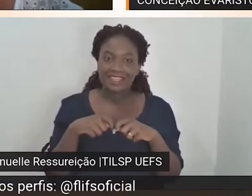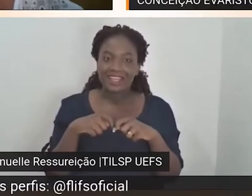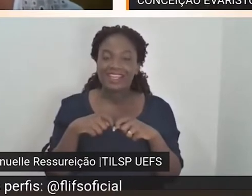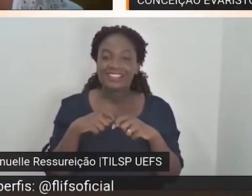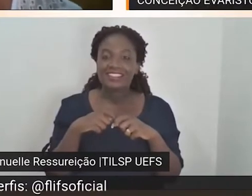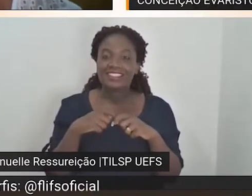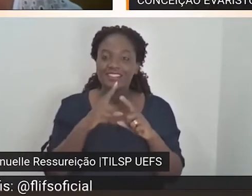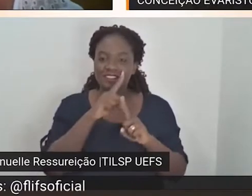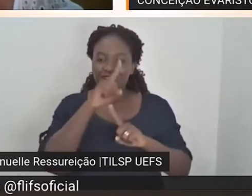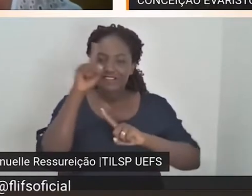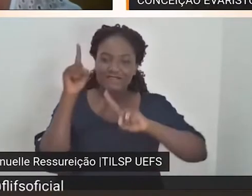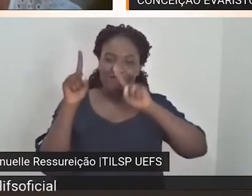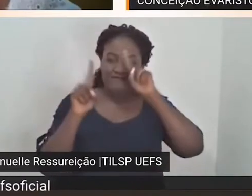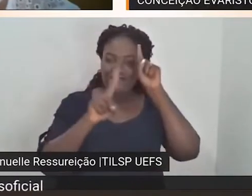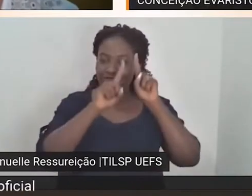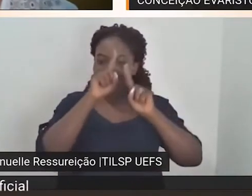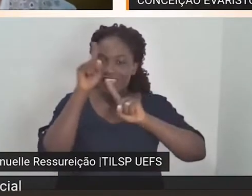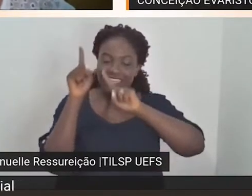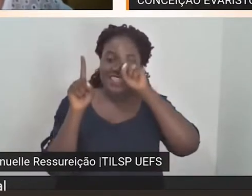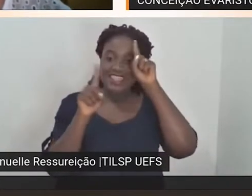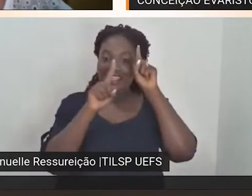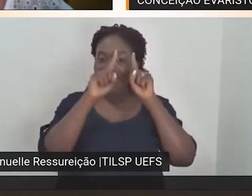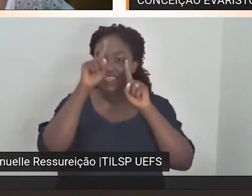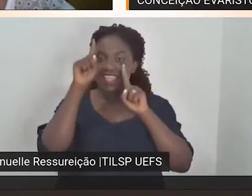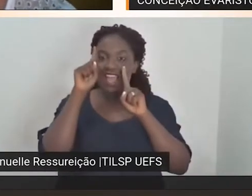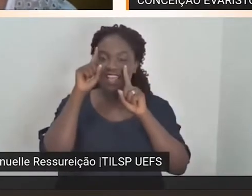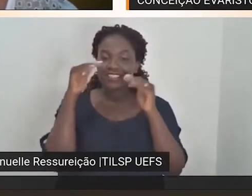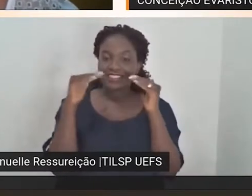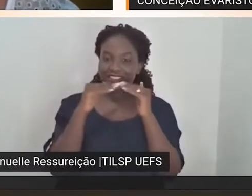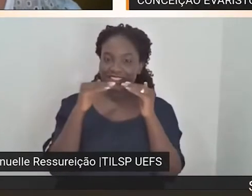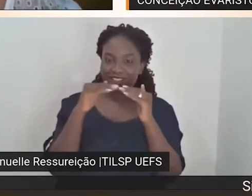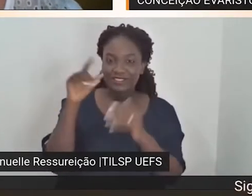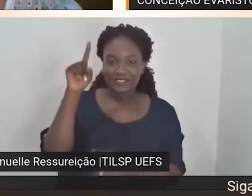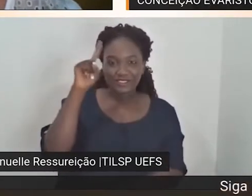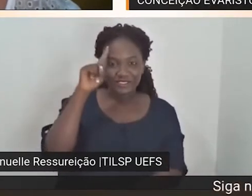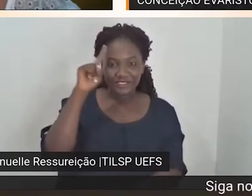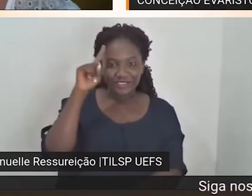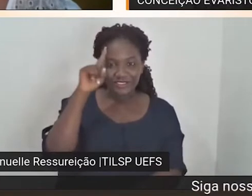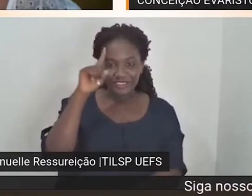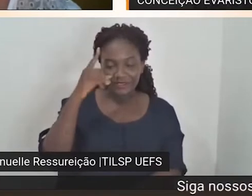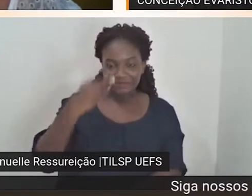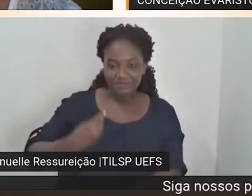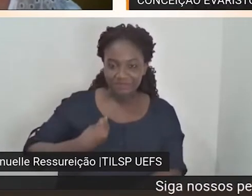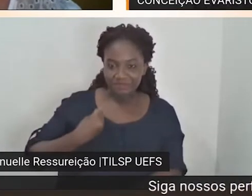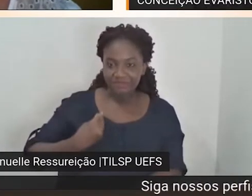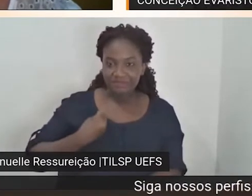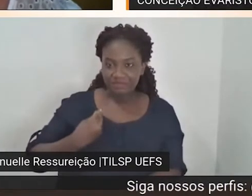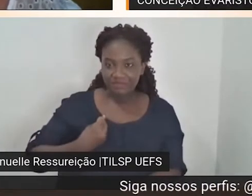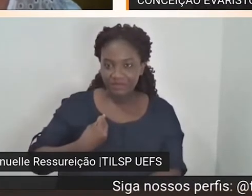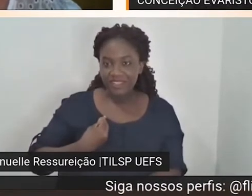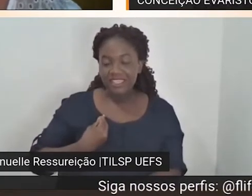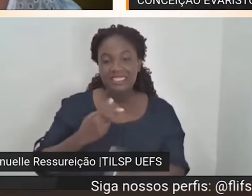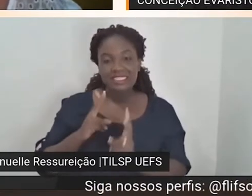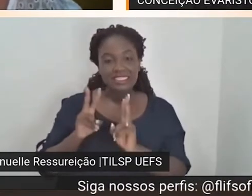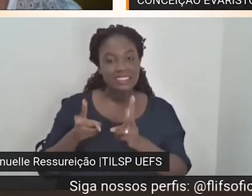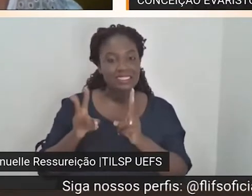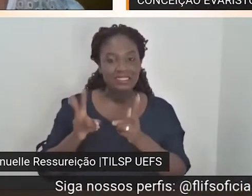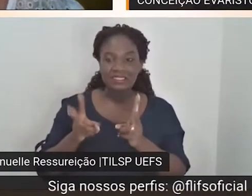de inventar a partir do cotidiano, né, a partir da vida, isso eu